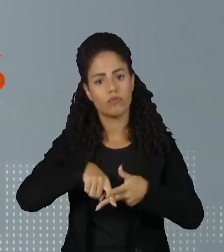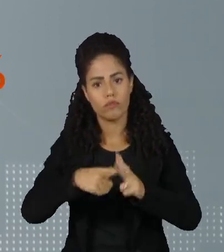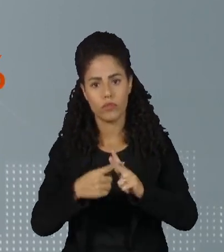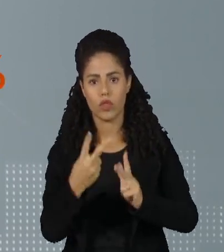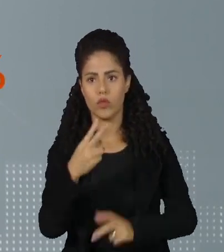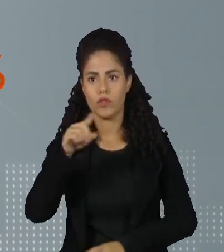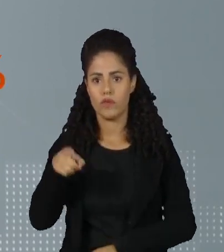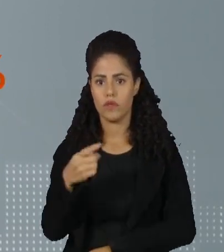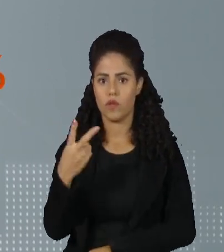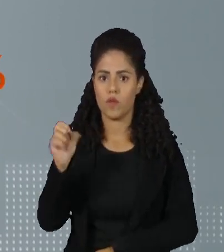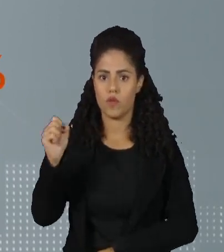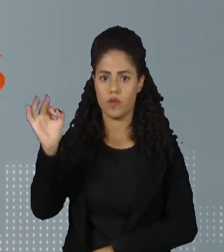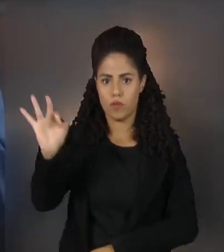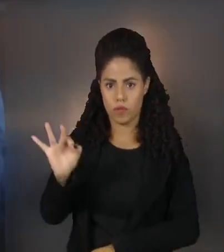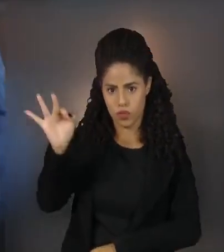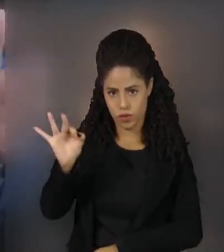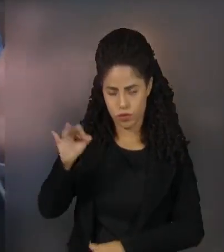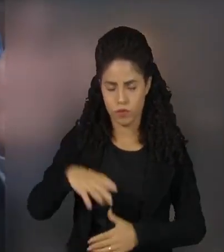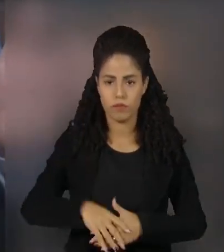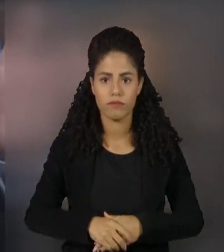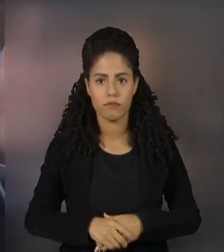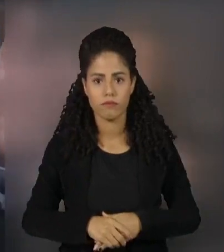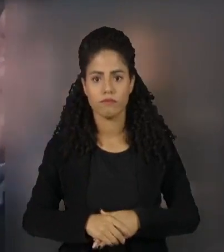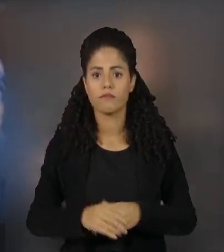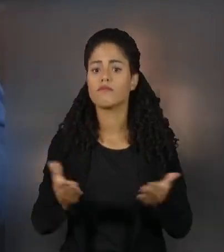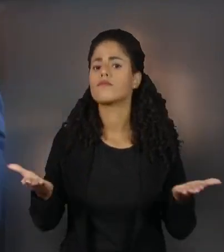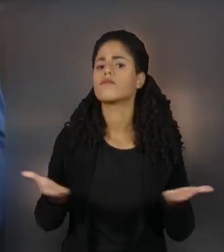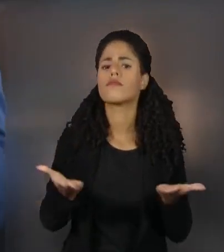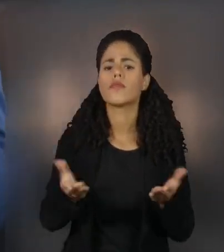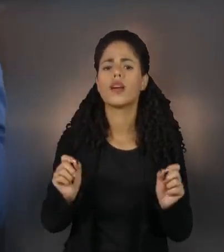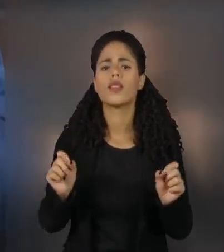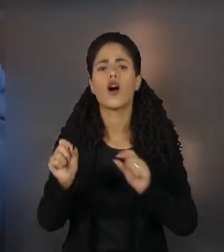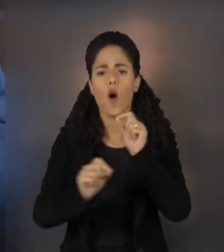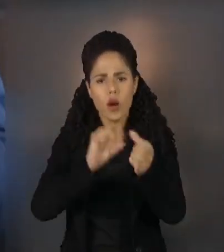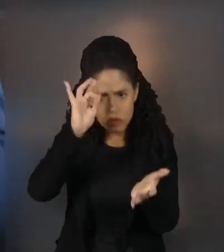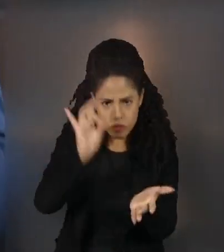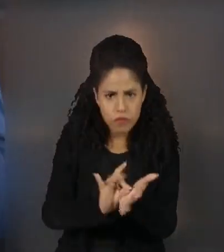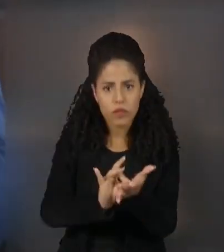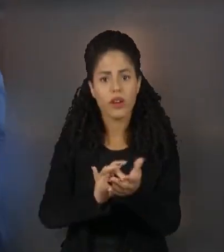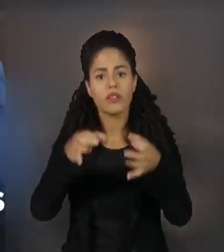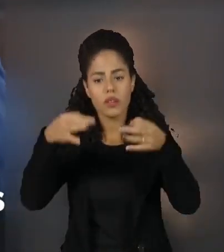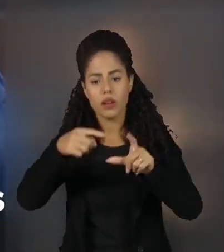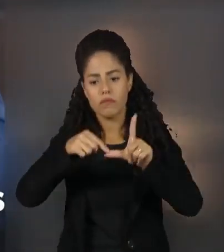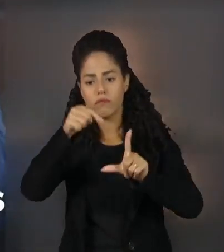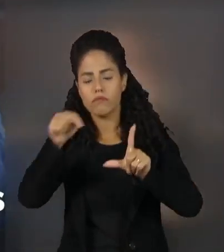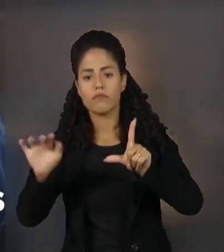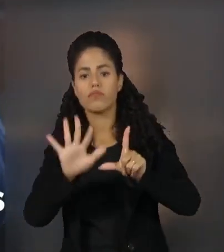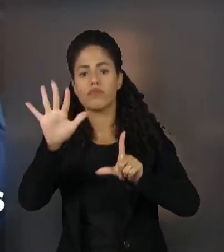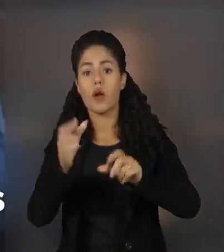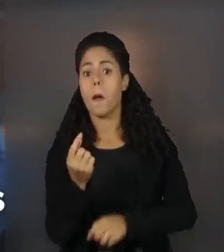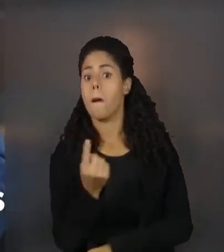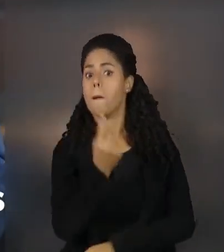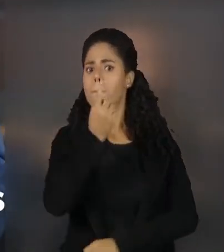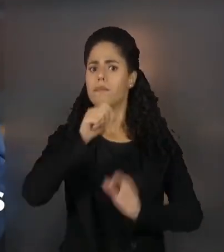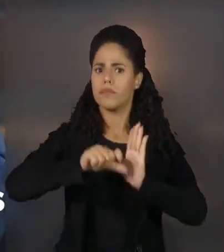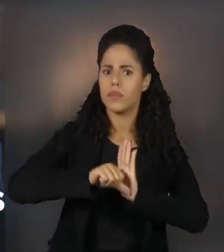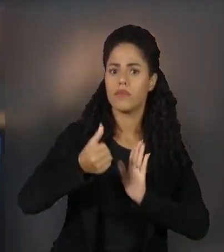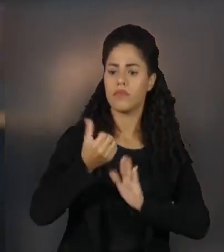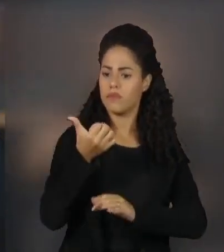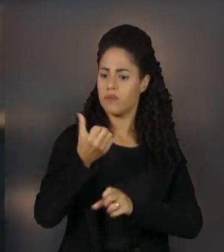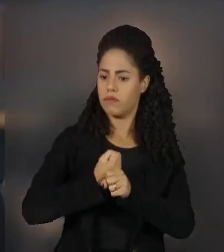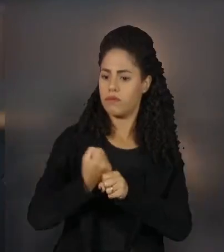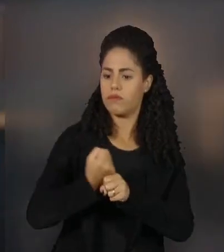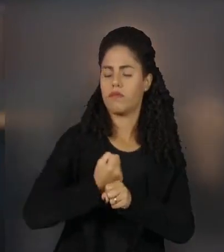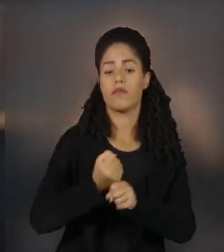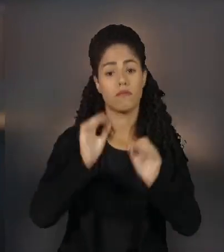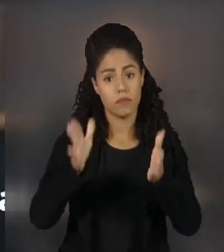de 2,8%. É um aumento pequeno, mas real, acima da inflação, pela primeira vez depois de 6 anos. O